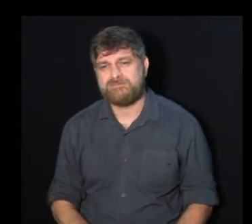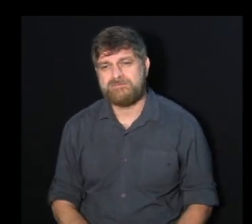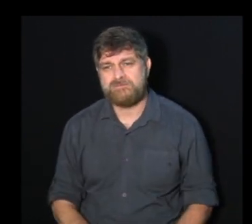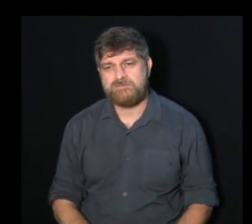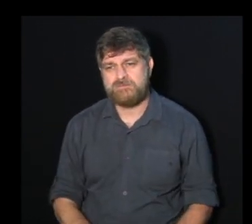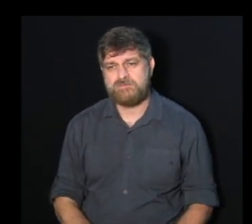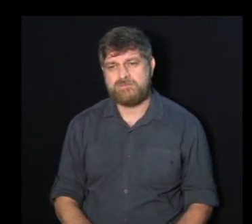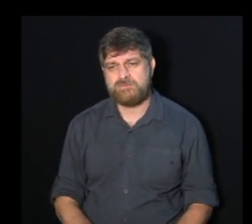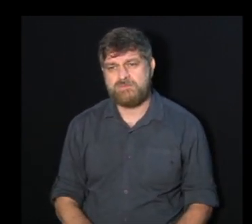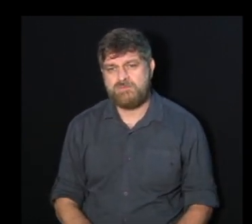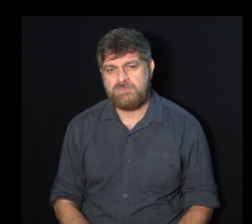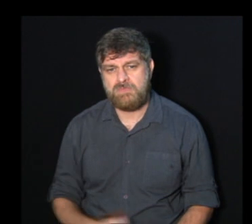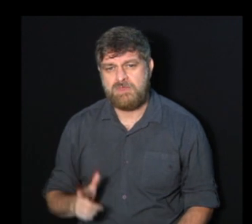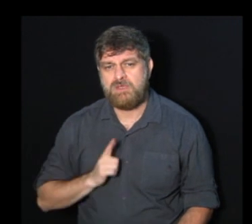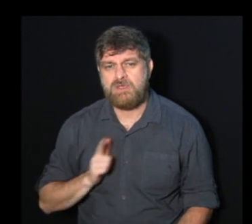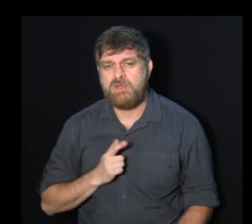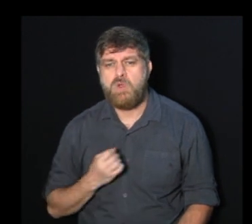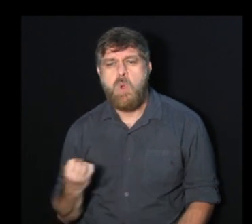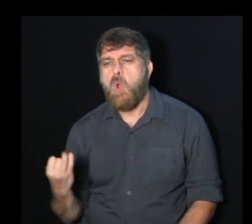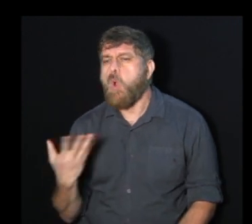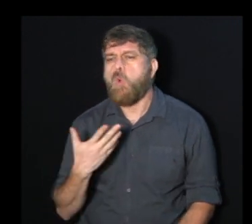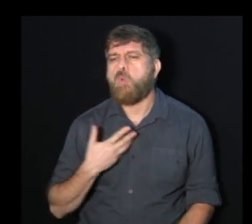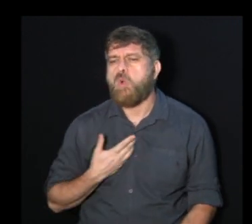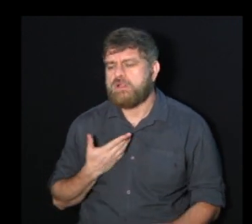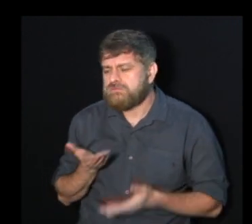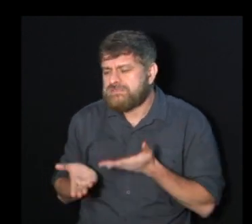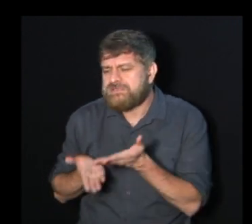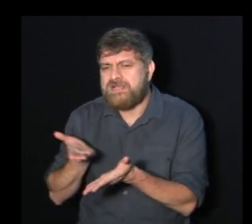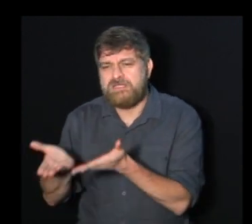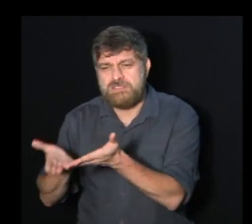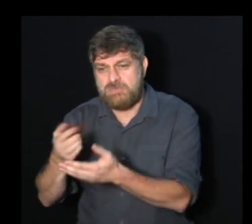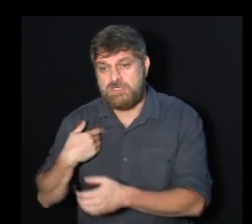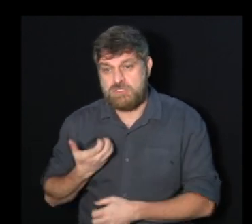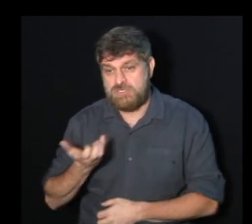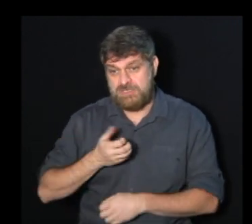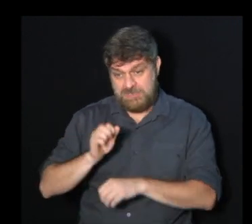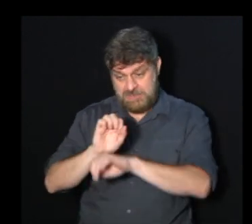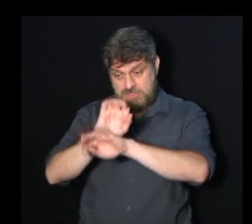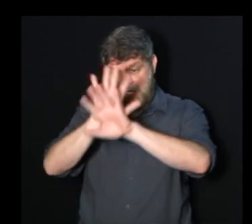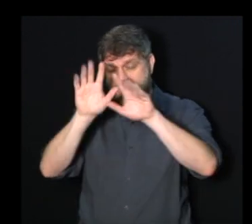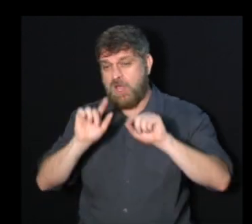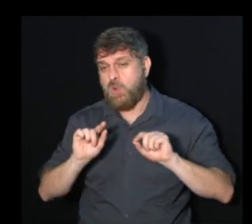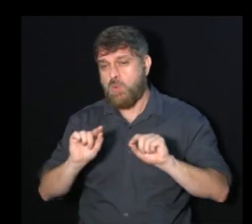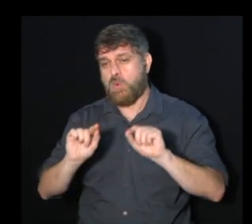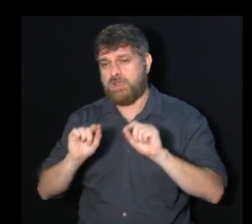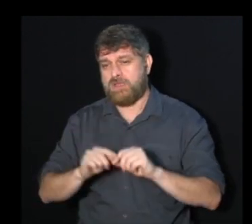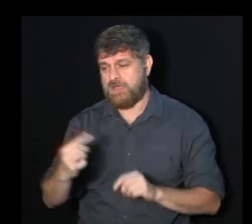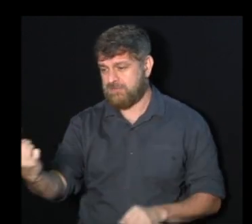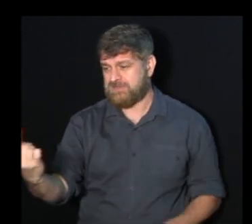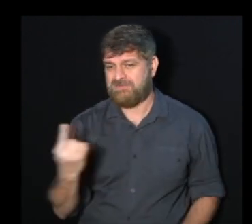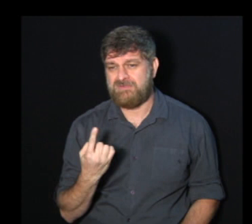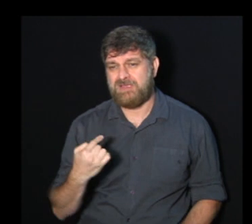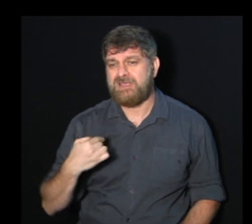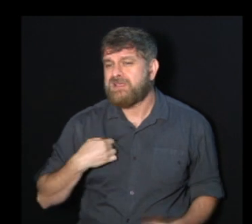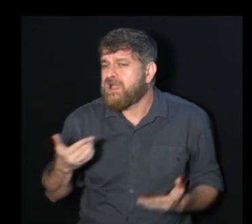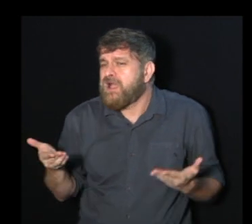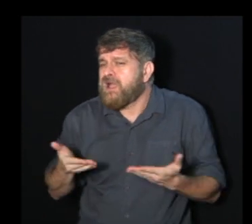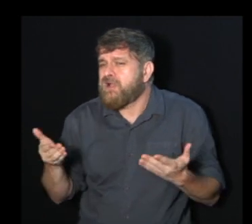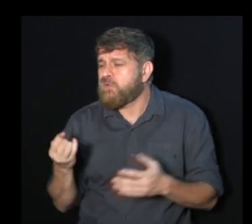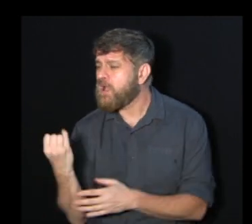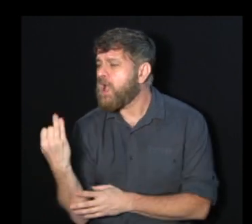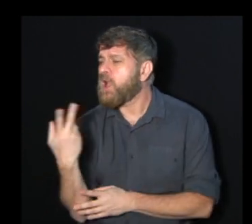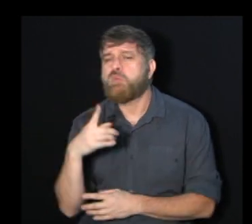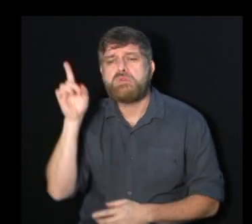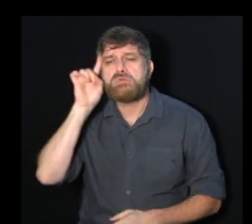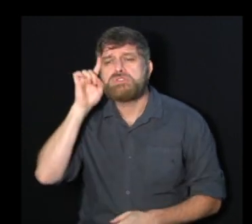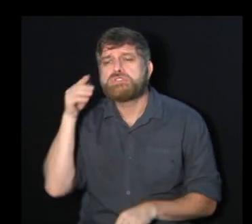Questão de sessões. O que a gente queria deixar claro isso? Quando o paciente fala, mas e agora? Quantas